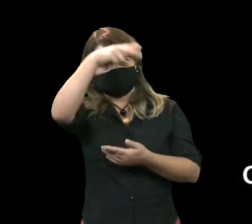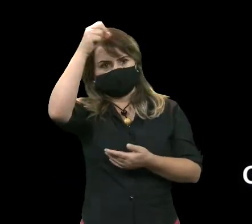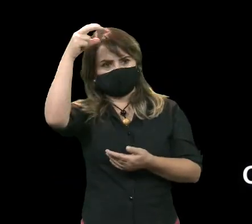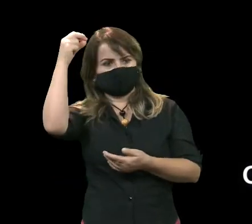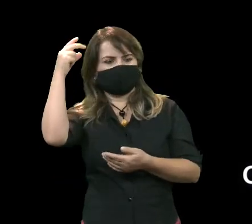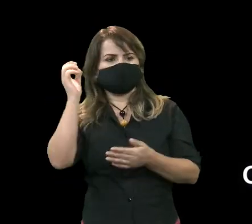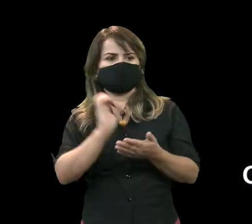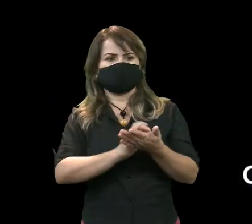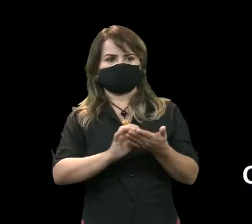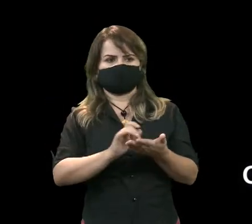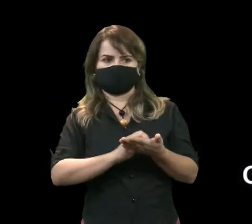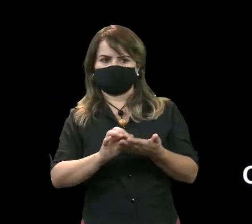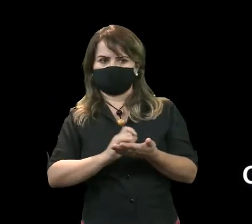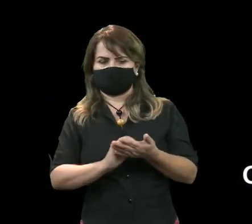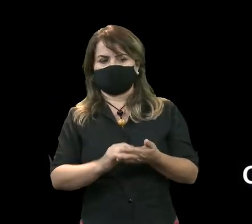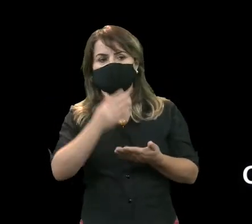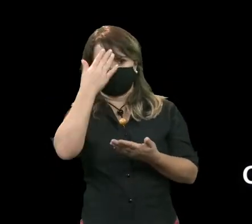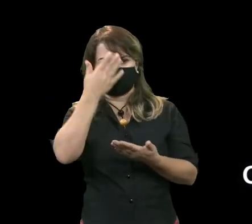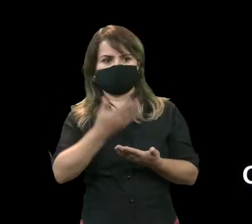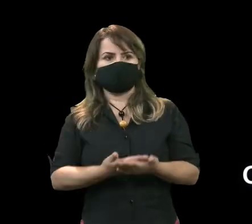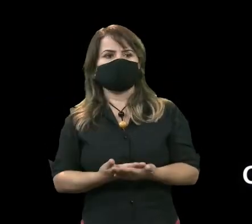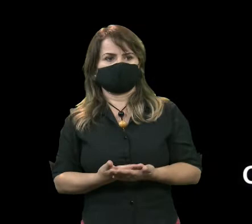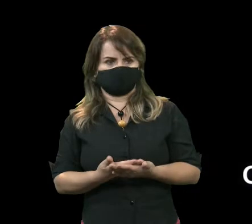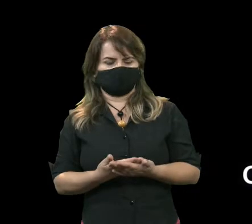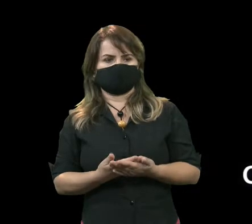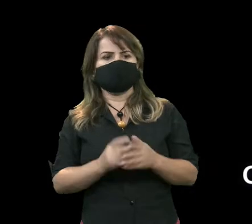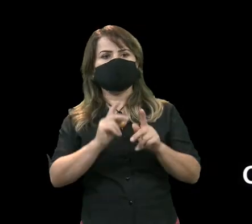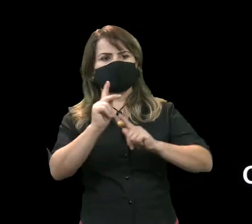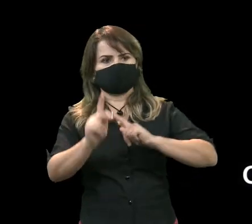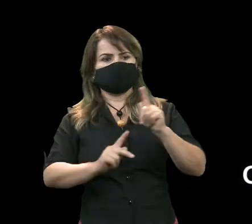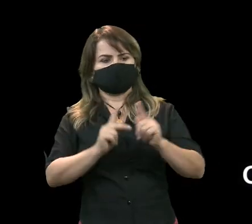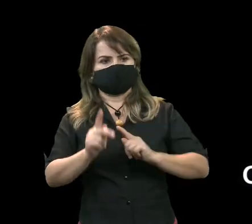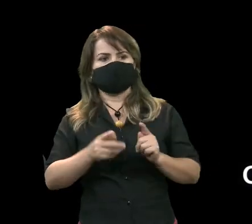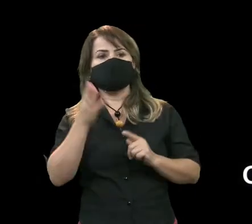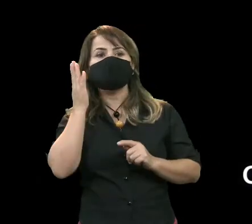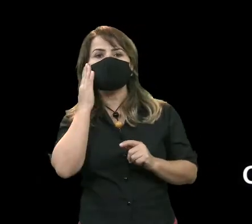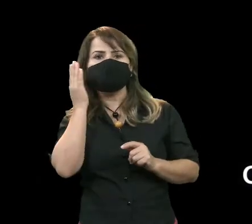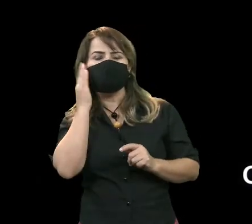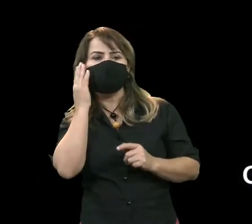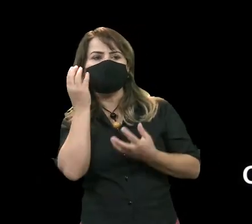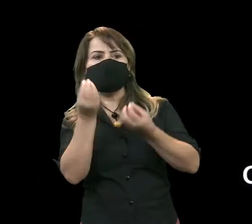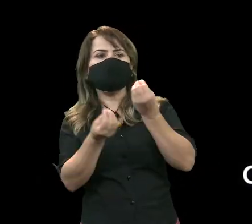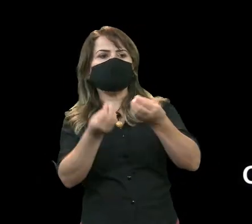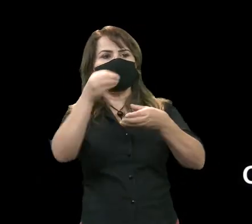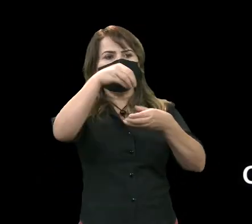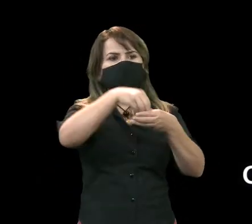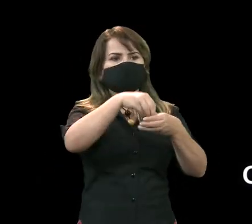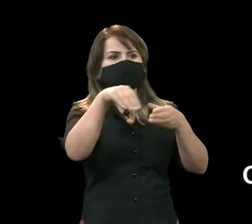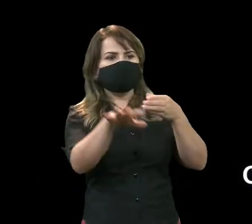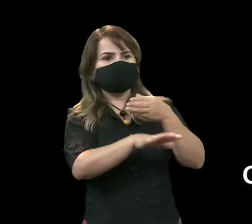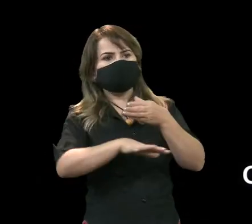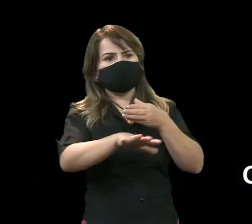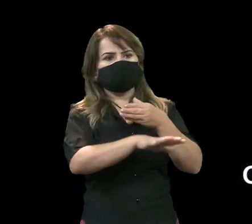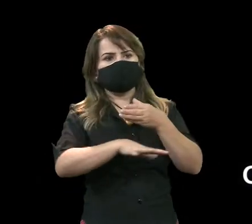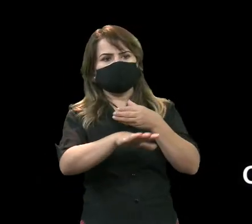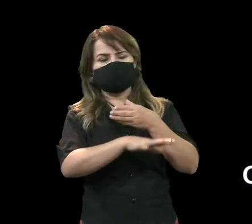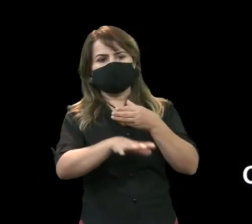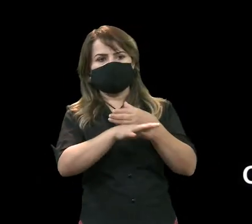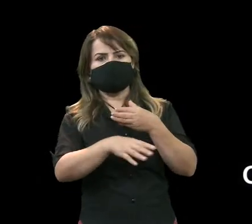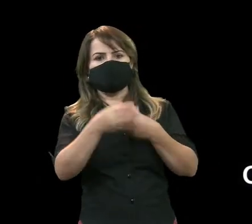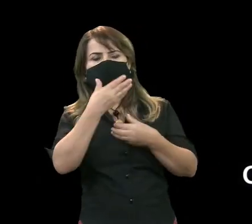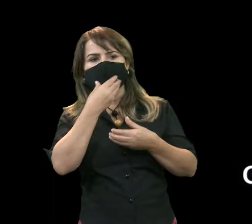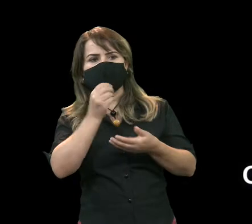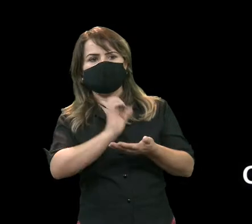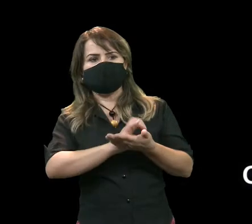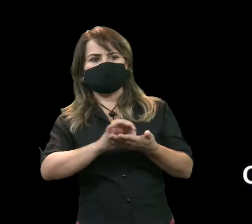e só quem sabe o interno dessa máquina ou quem está dentro dessa área e os secretários é